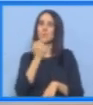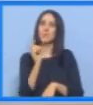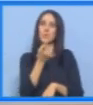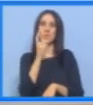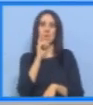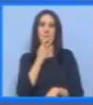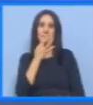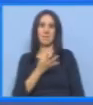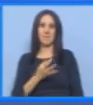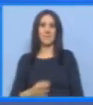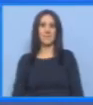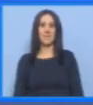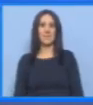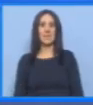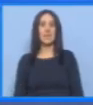nós.